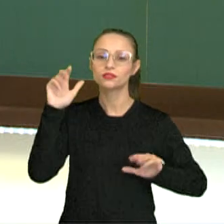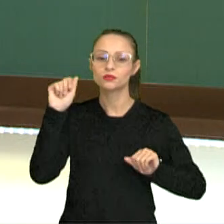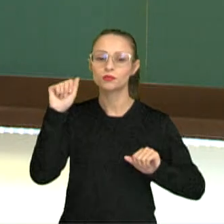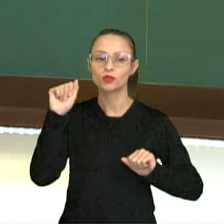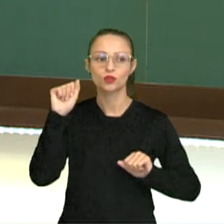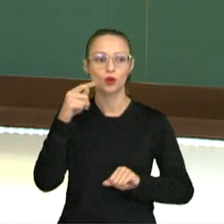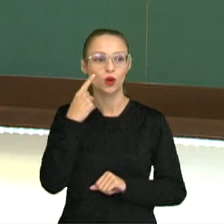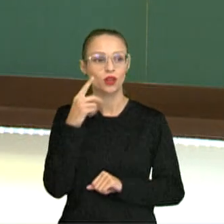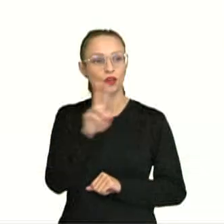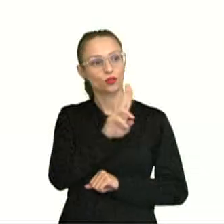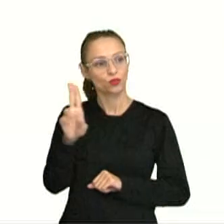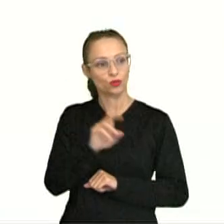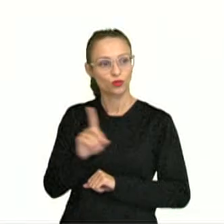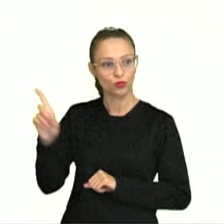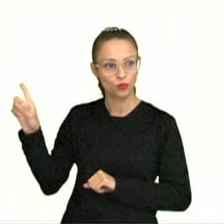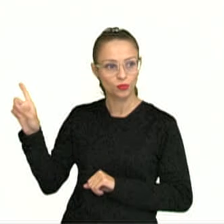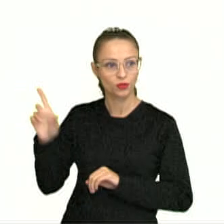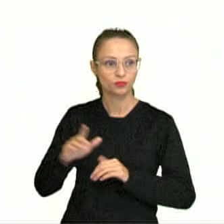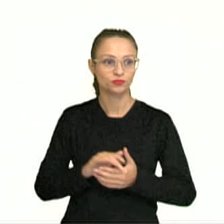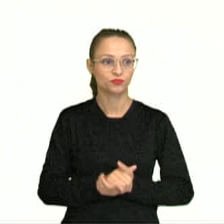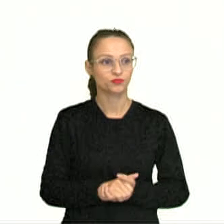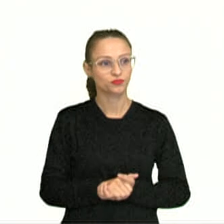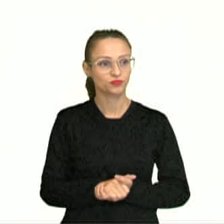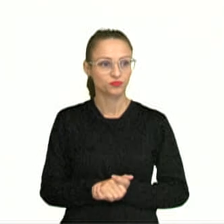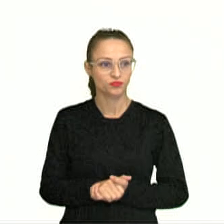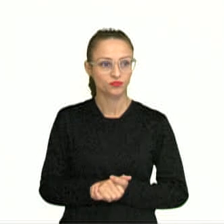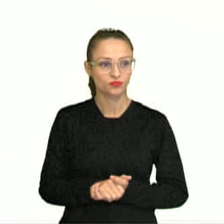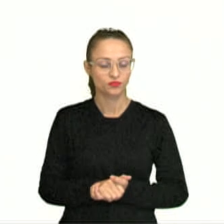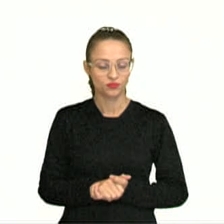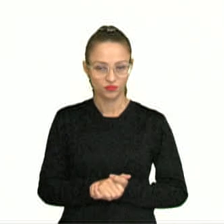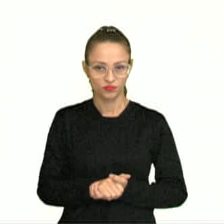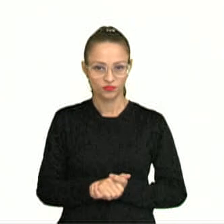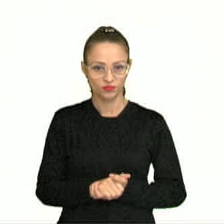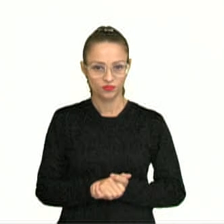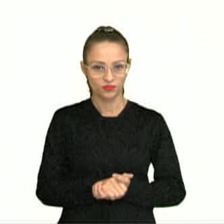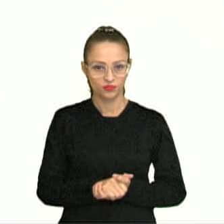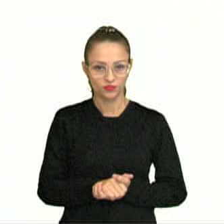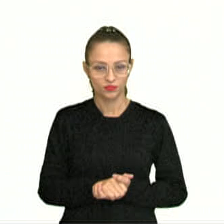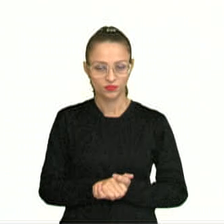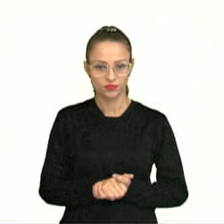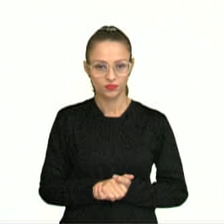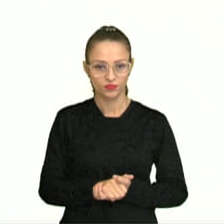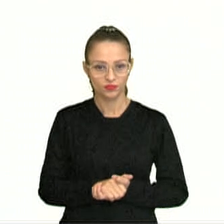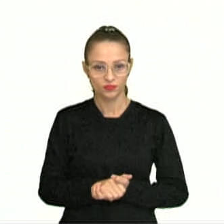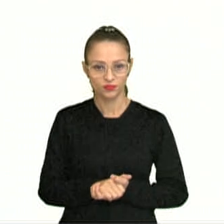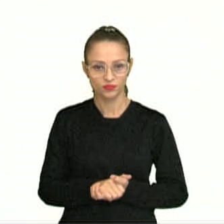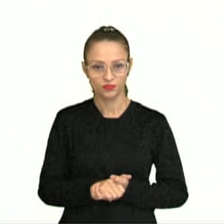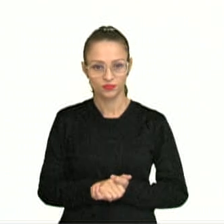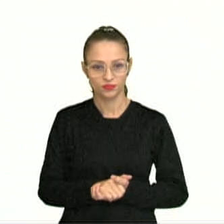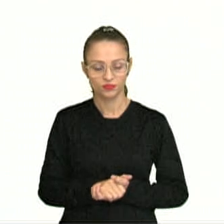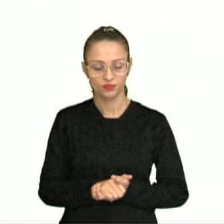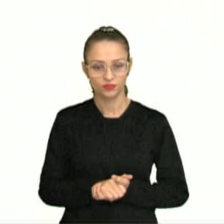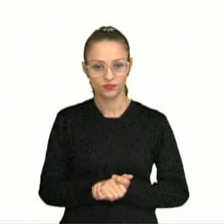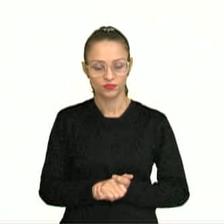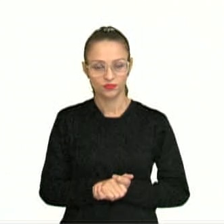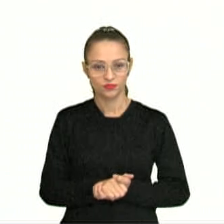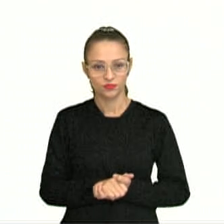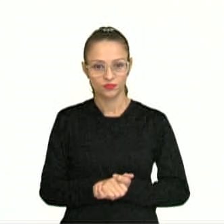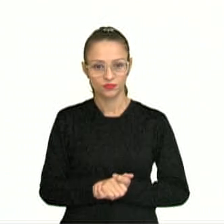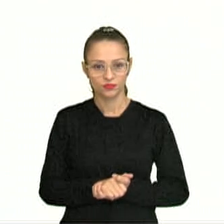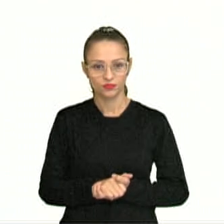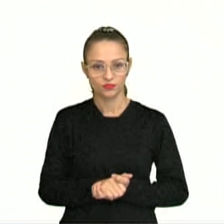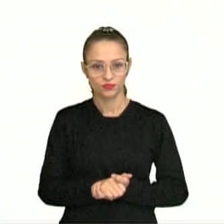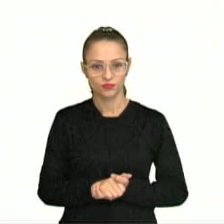decimos chiste. Exemplo de um chiste, um monólogo breve. ¿Por quê? Porque é breve.